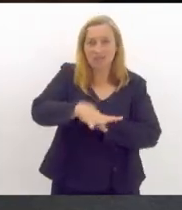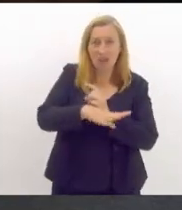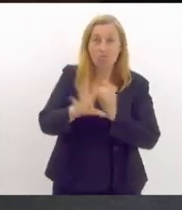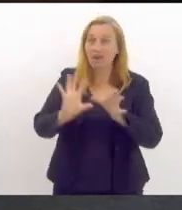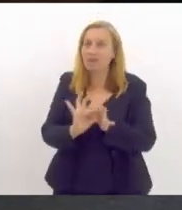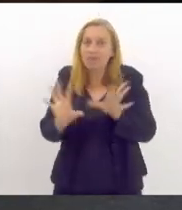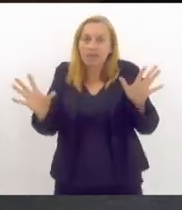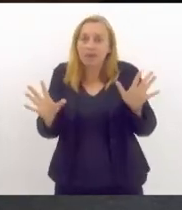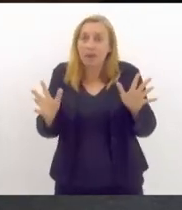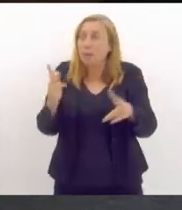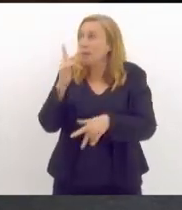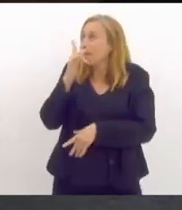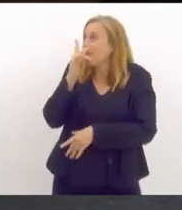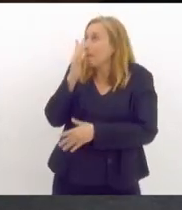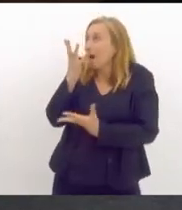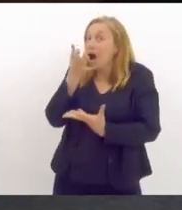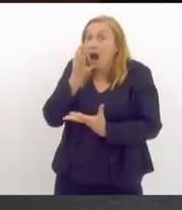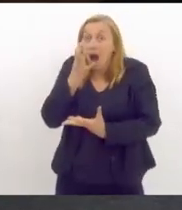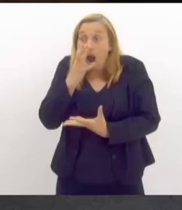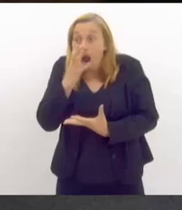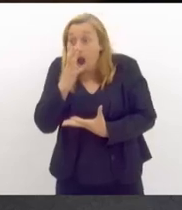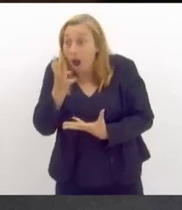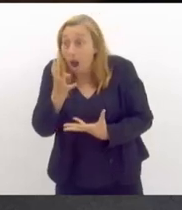algo que fosse incrível